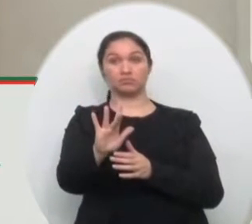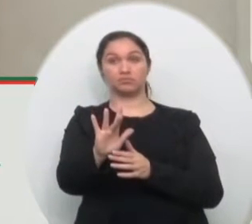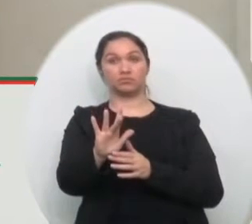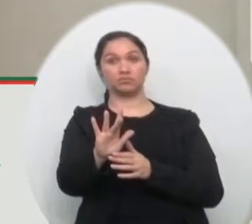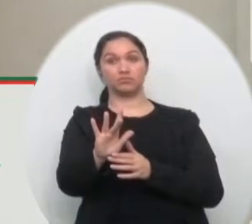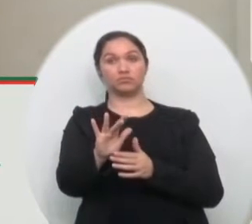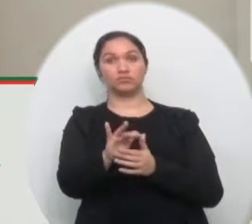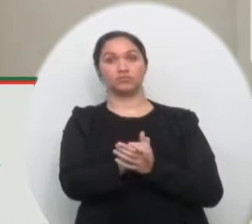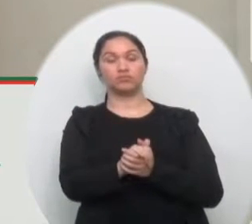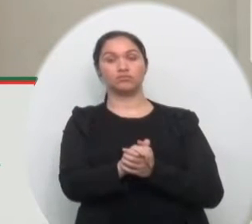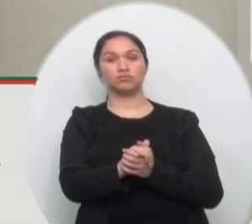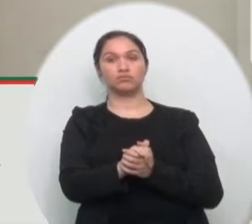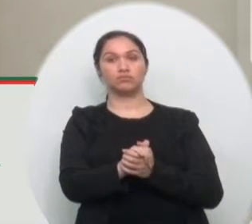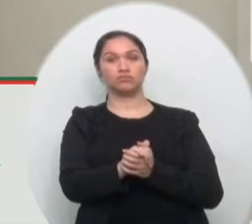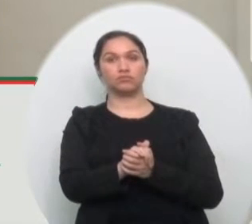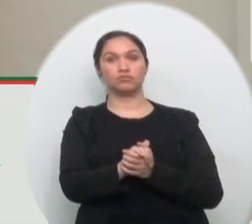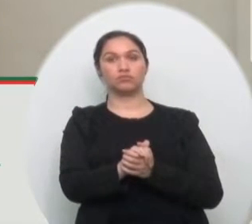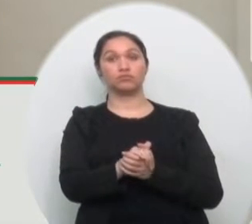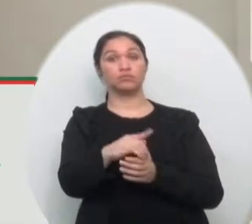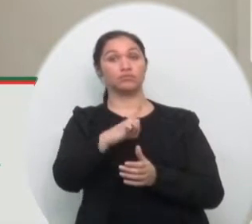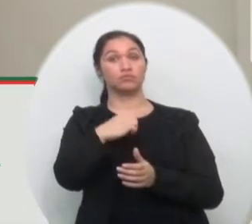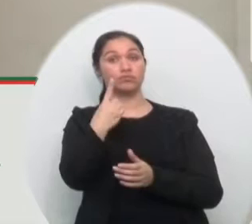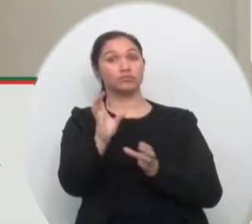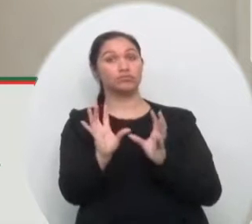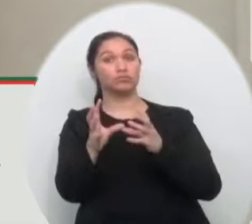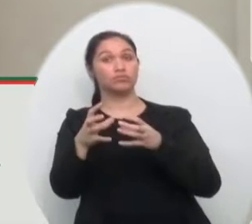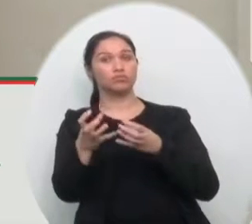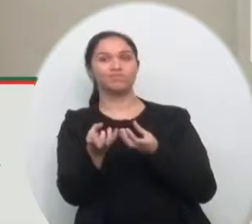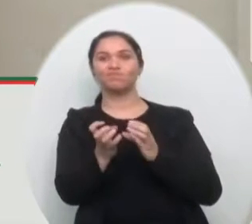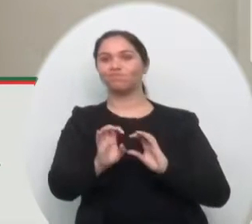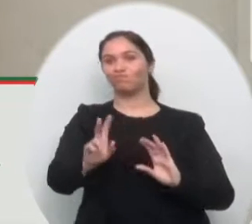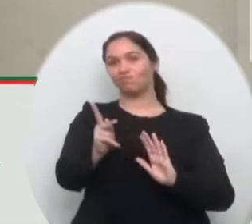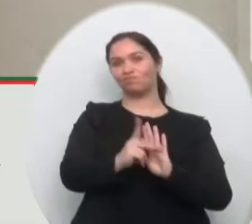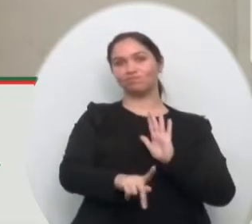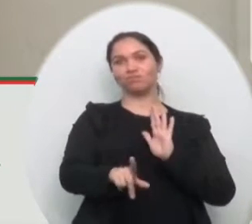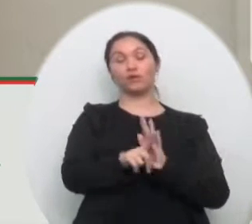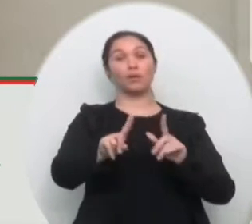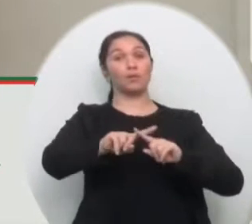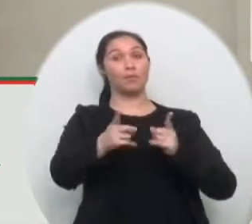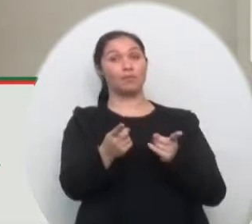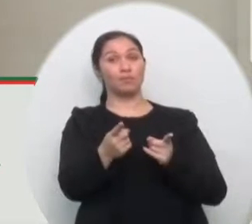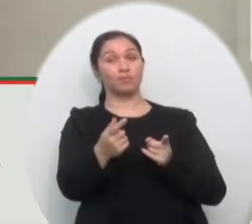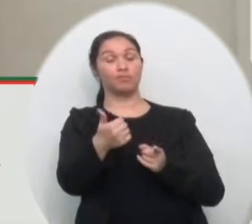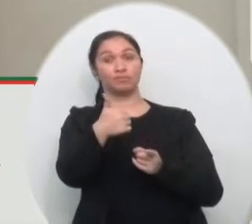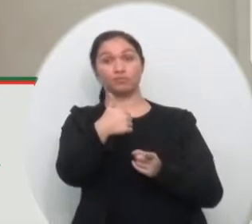uma comissão que reprovou esse projeto. Mas